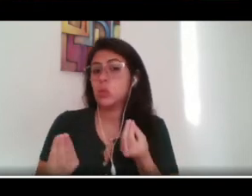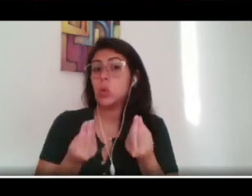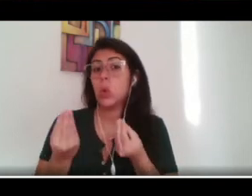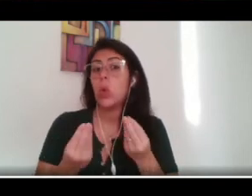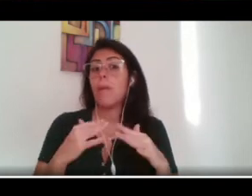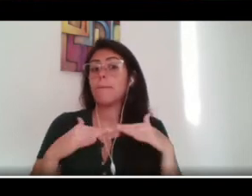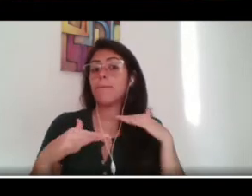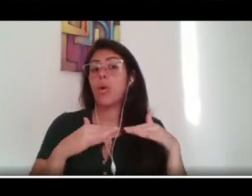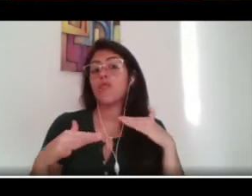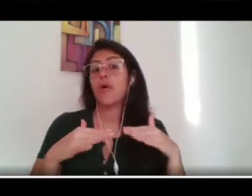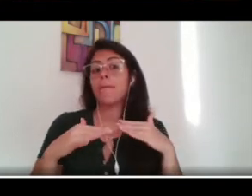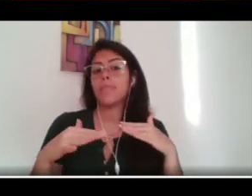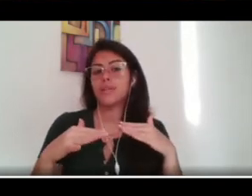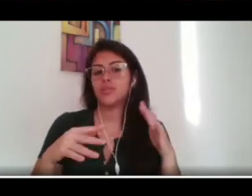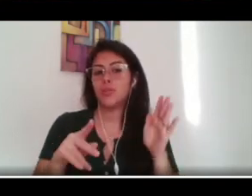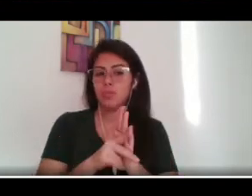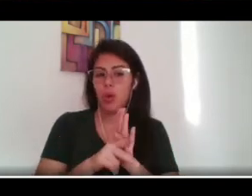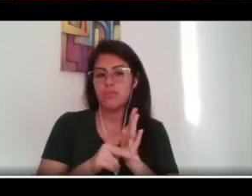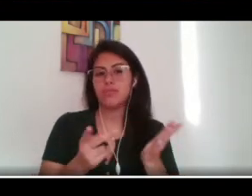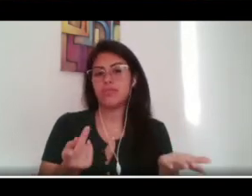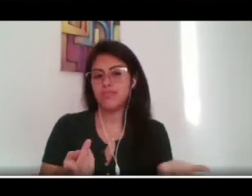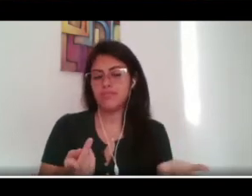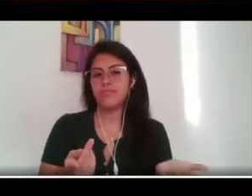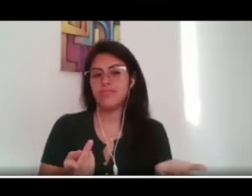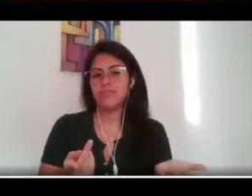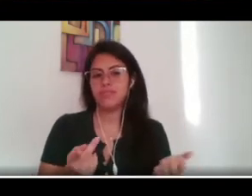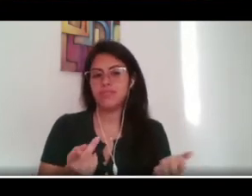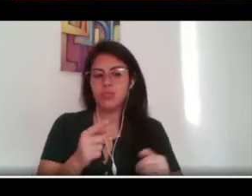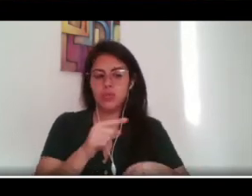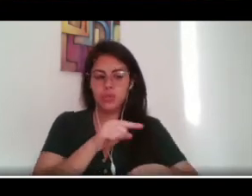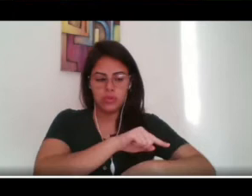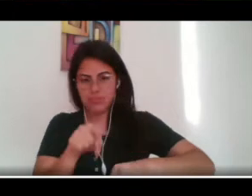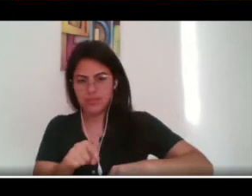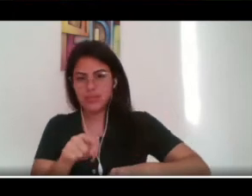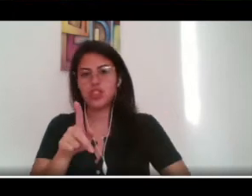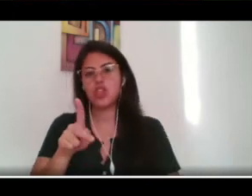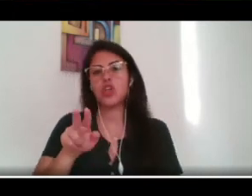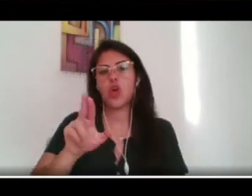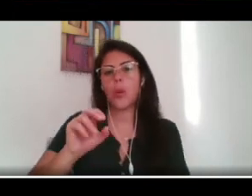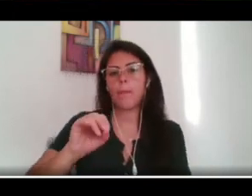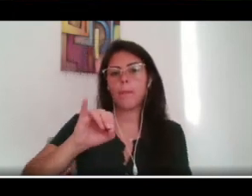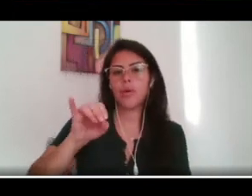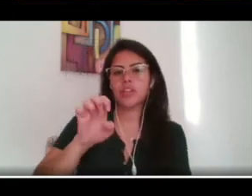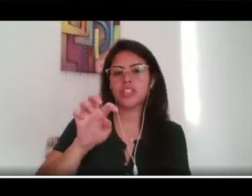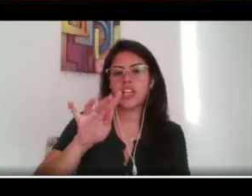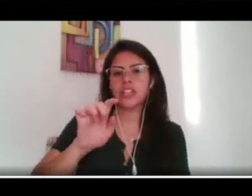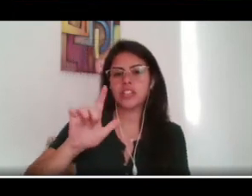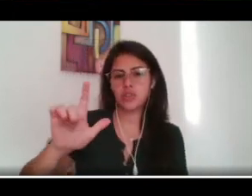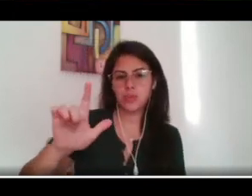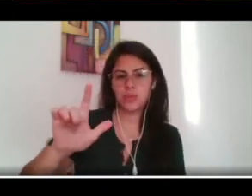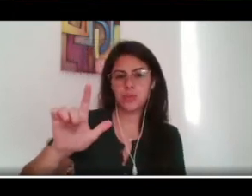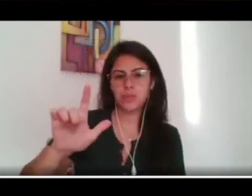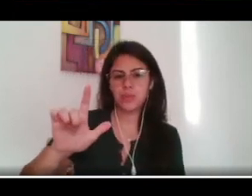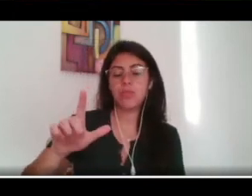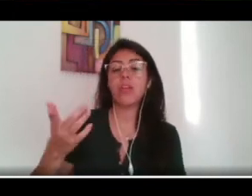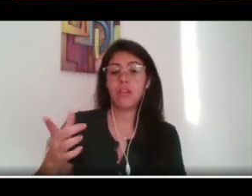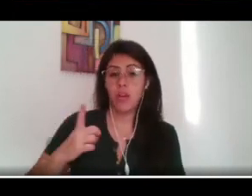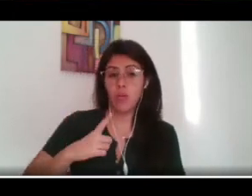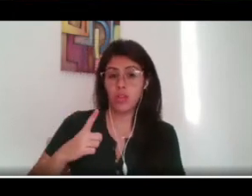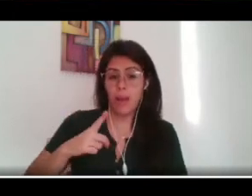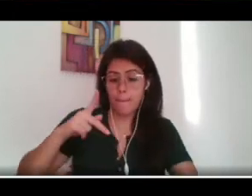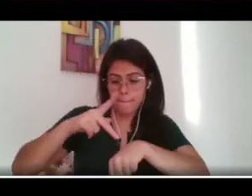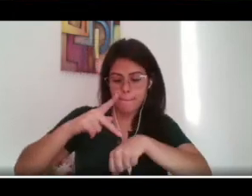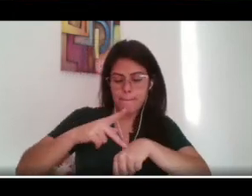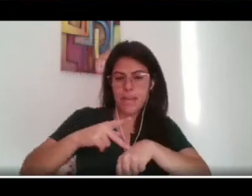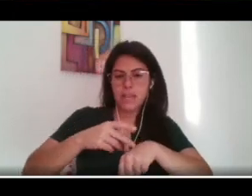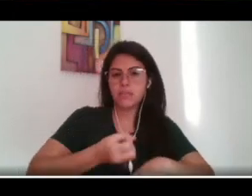projétil é o seguinte: essa pedra é lançada, ela vai cair no solo aqui, certo? Aqui é o solo,